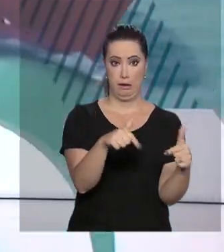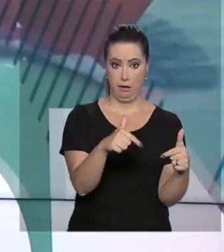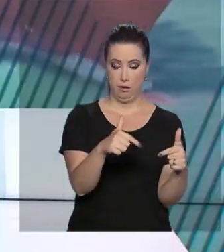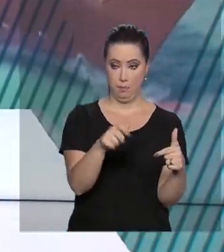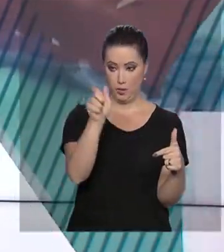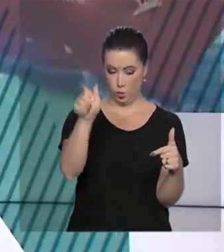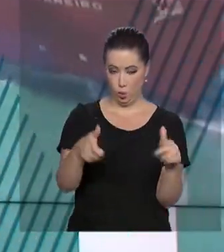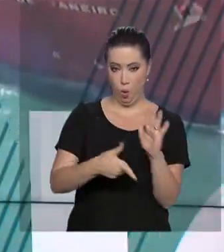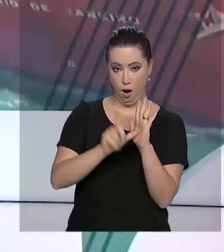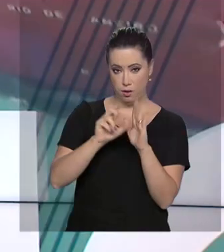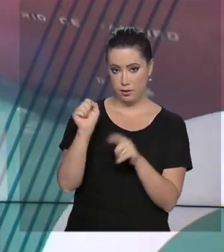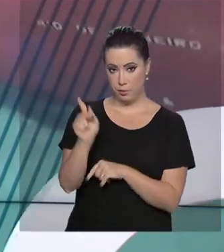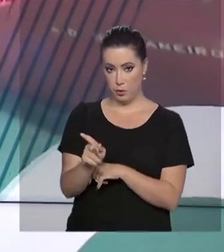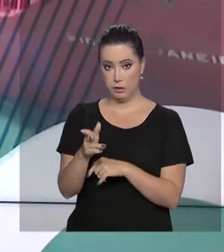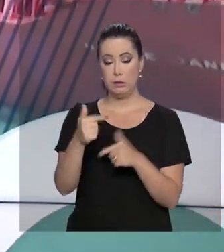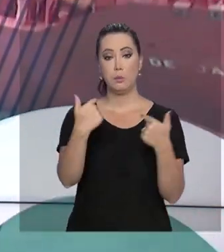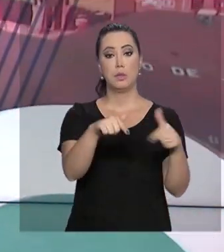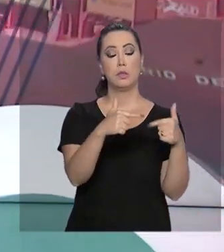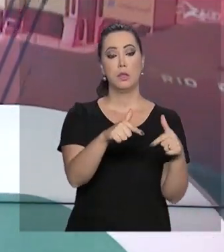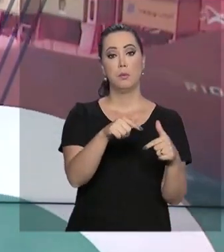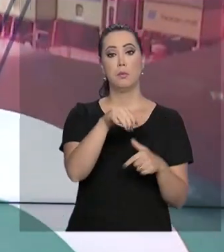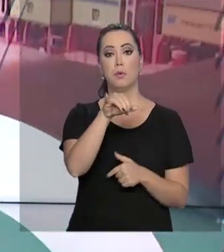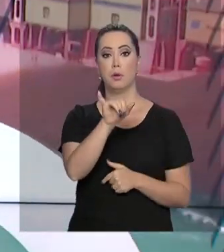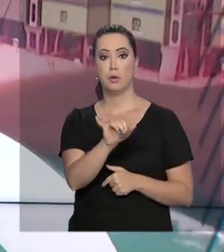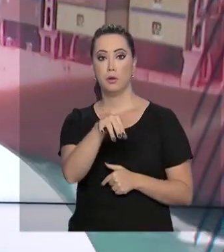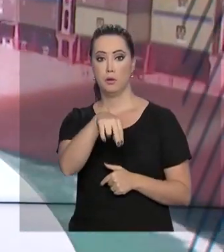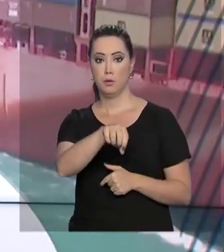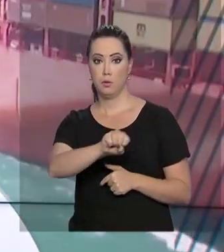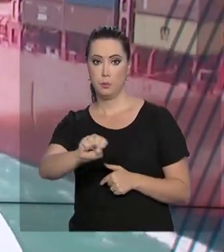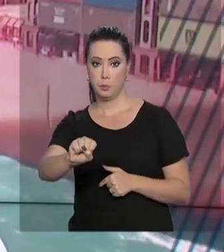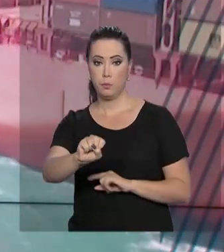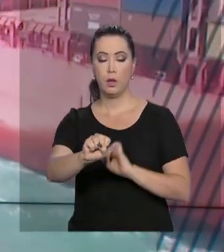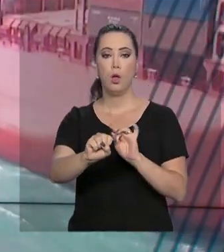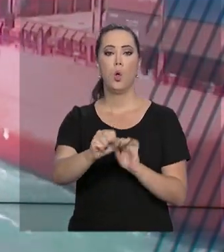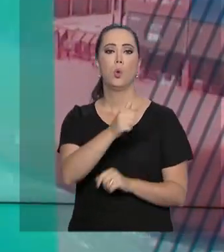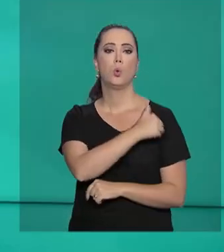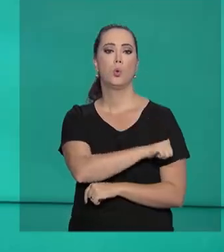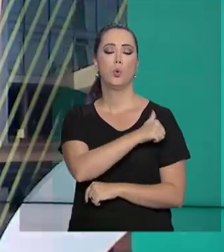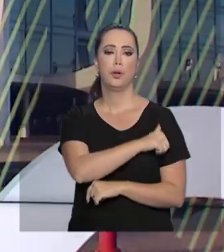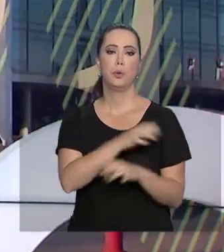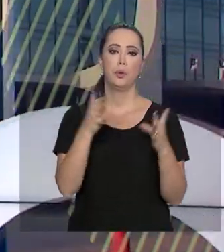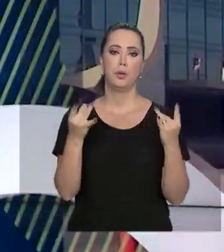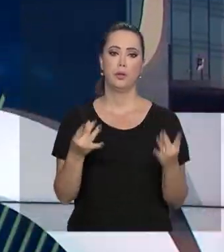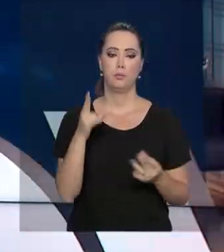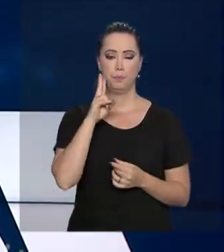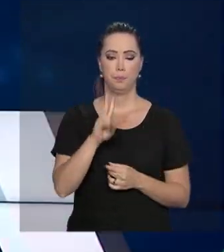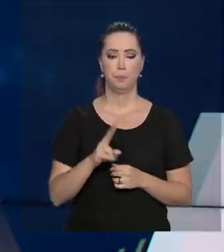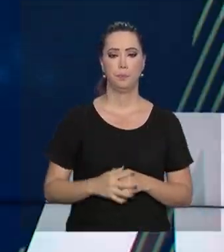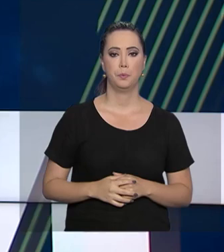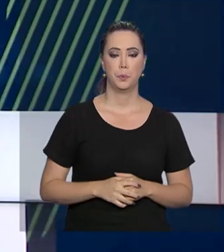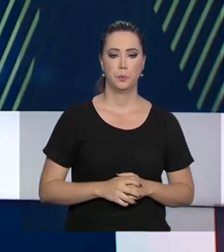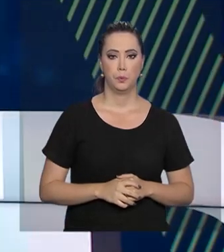atendimento das agências do INSS. Do Rio de Janeiro, a repórter Alessandra Lago tem as informações.